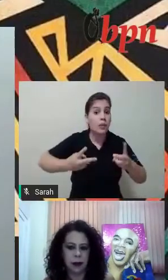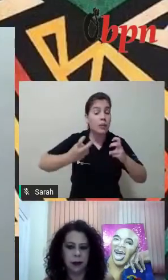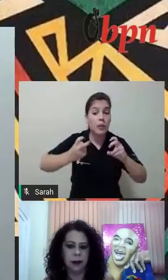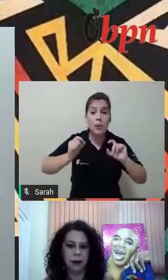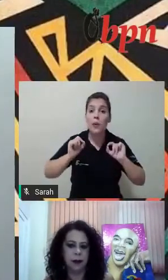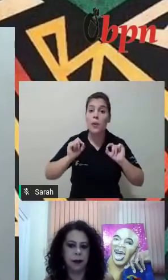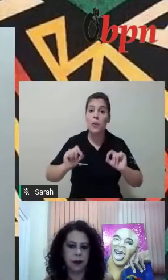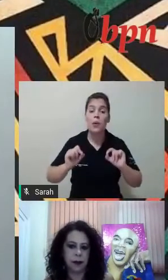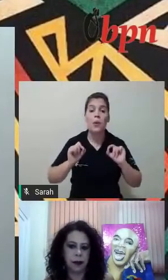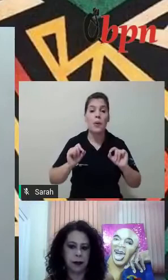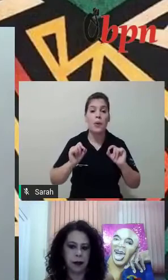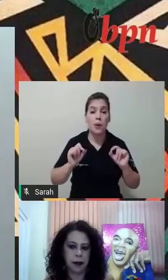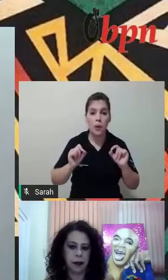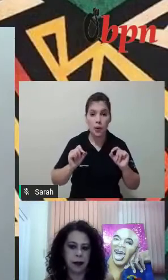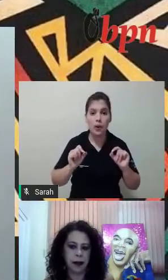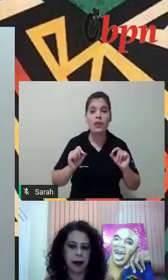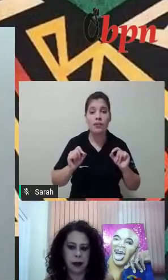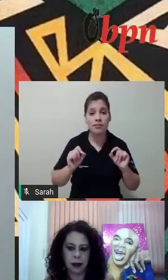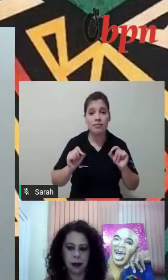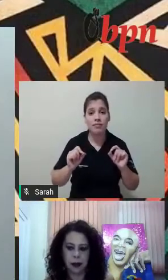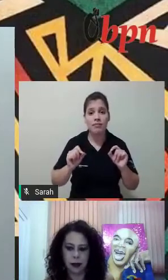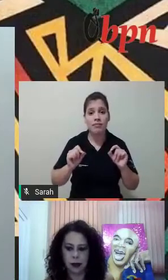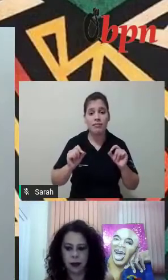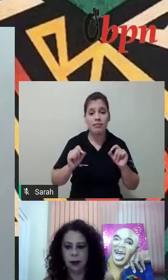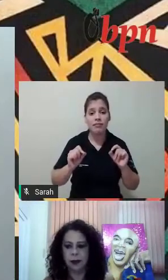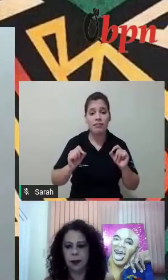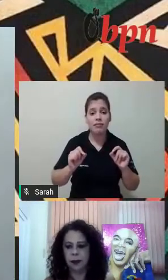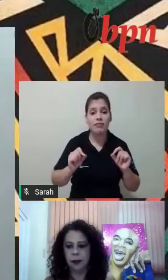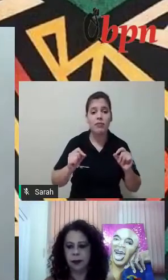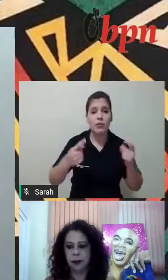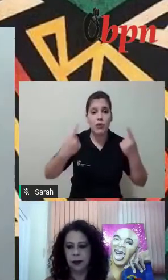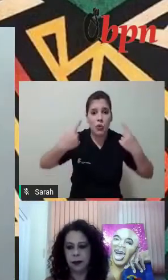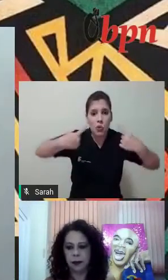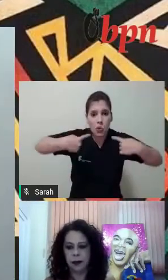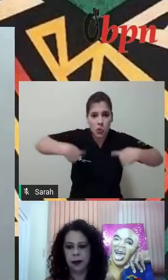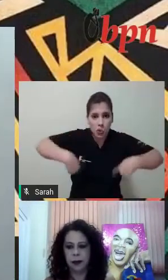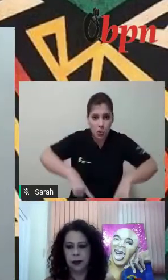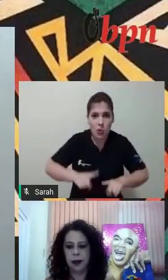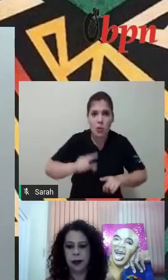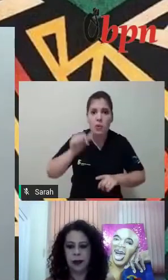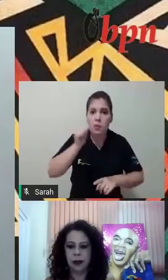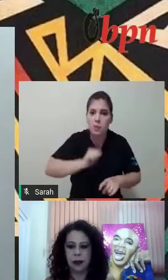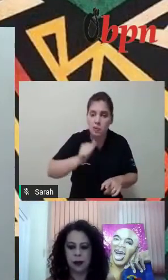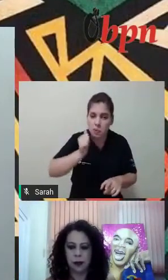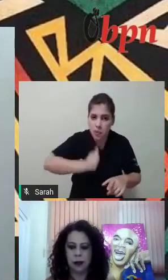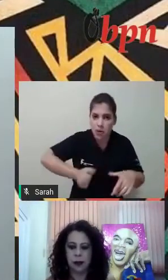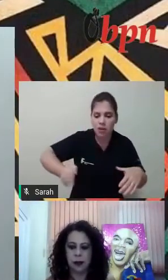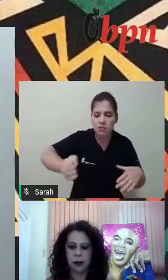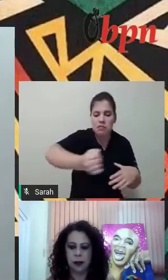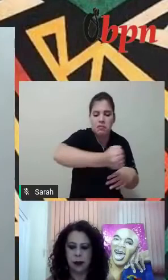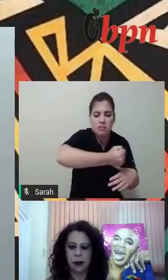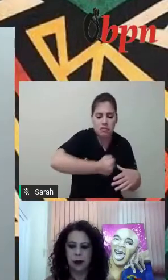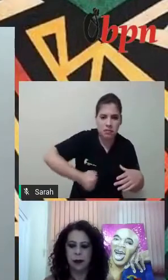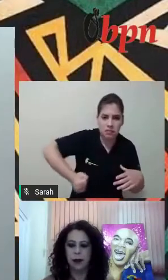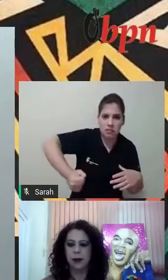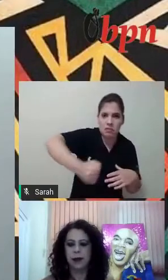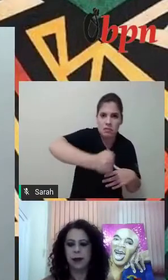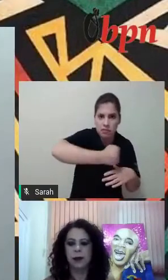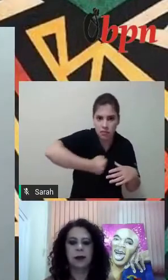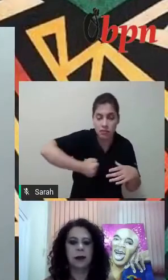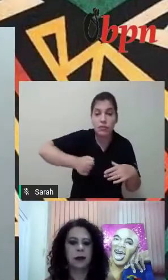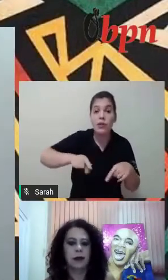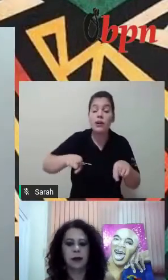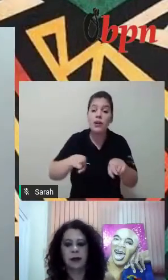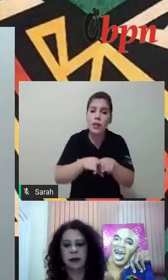Simplesmente corpos, ali a presença forte de corpos, da mulher que fazia angu, dos sujeitos,